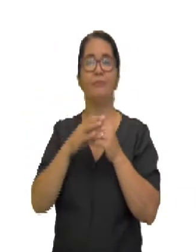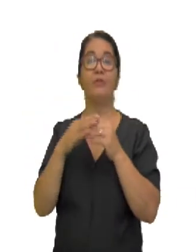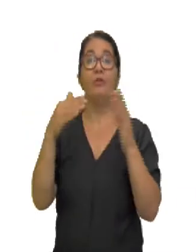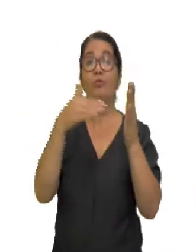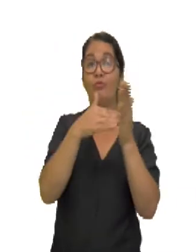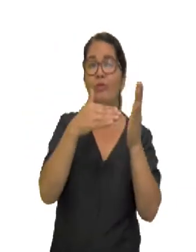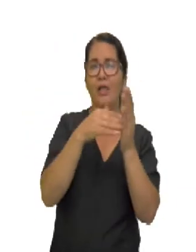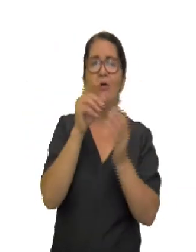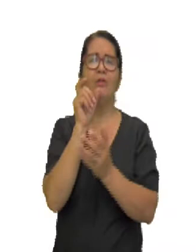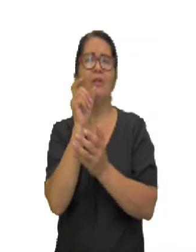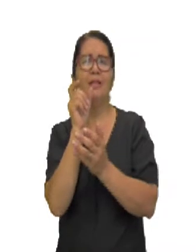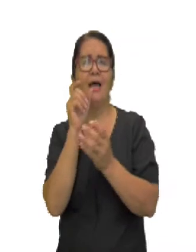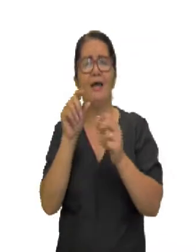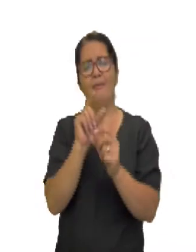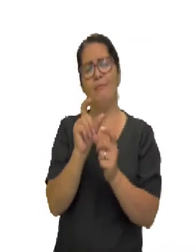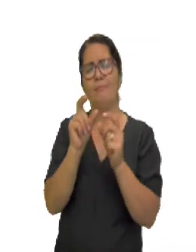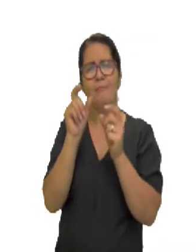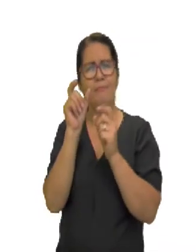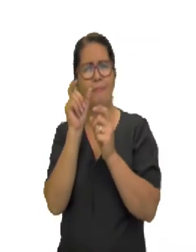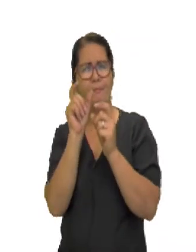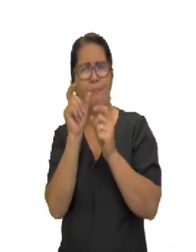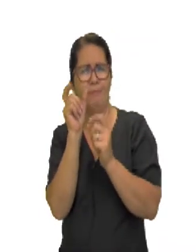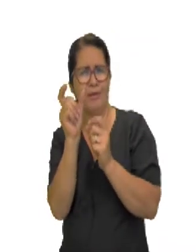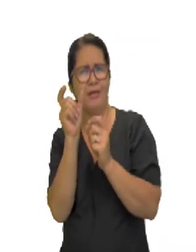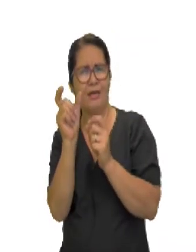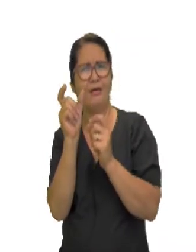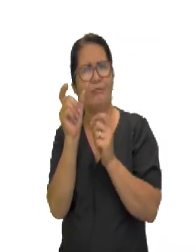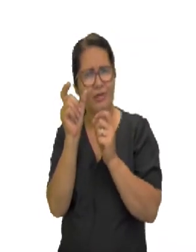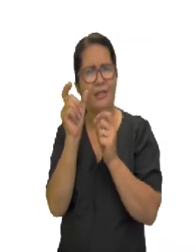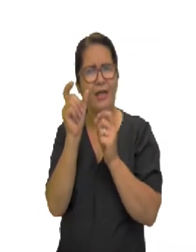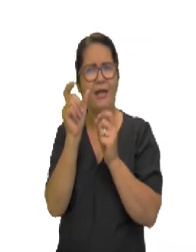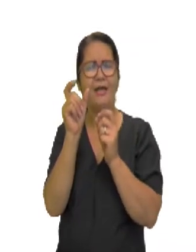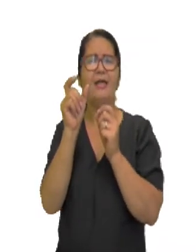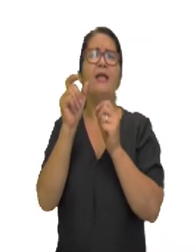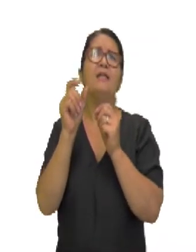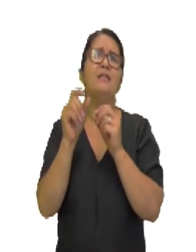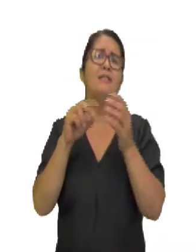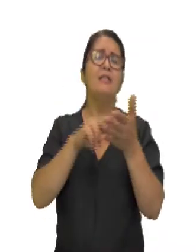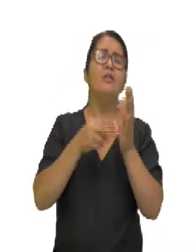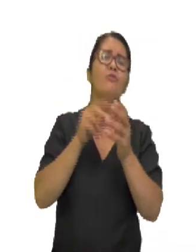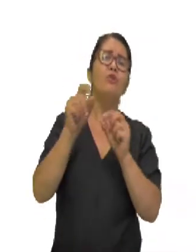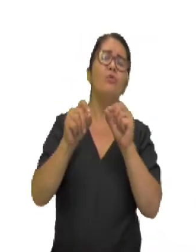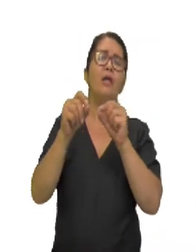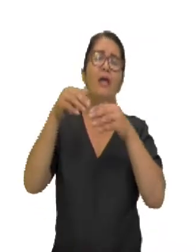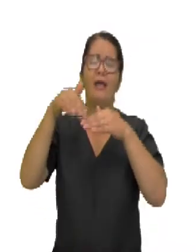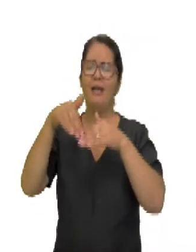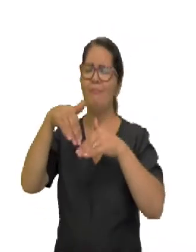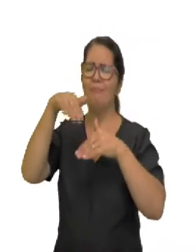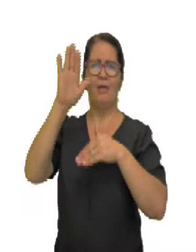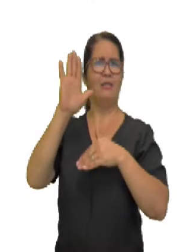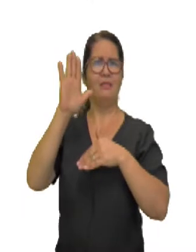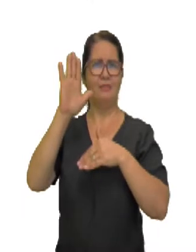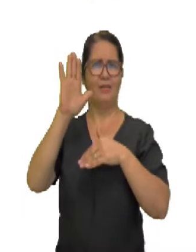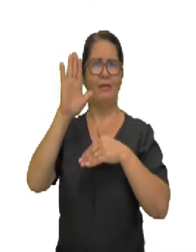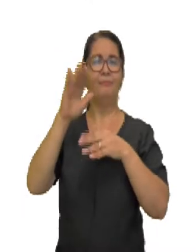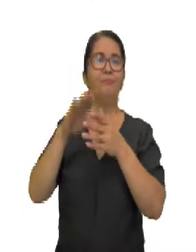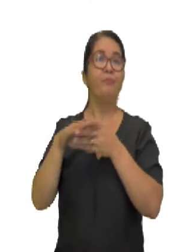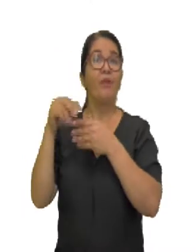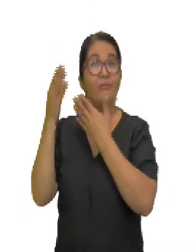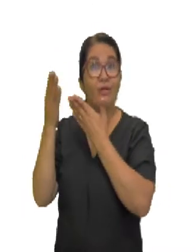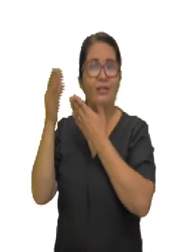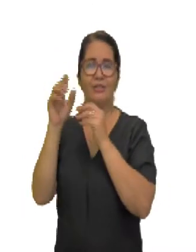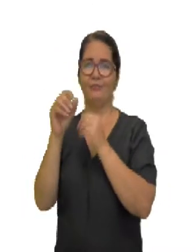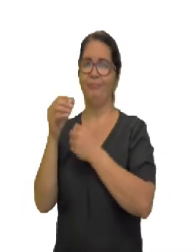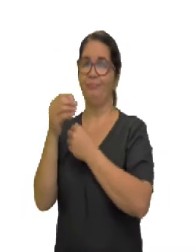do adjetivo. Esse sufixo, ele evidencia ainda mais o adjetivo. Ó. Então, vamos ler as